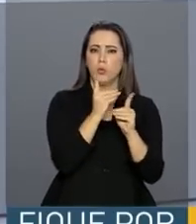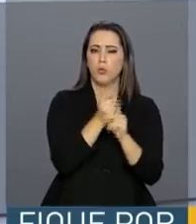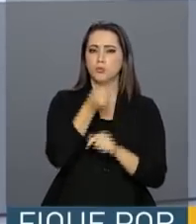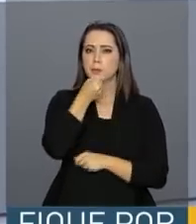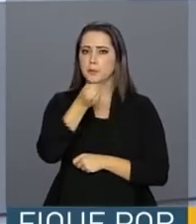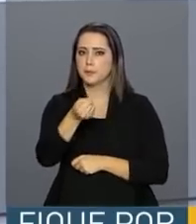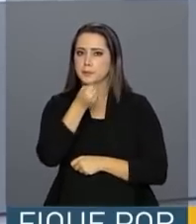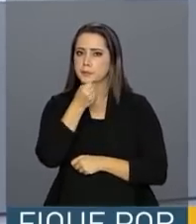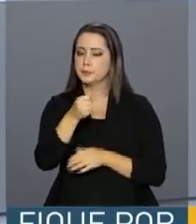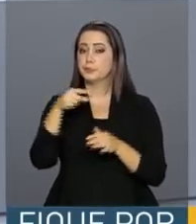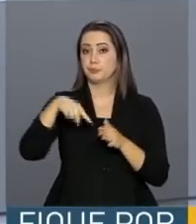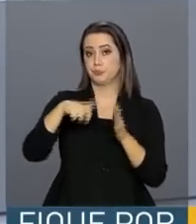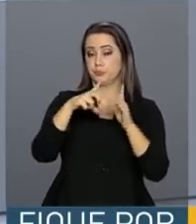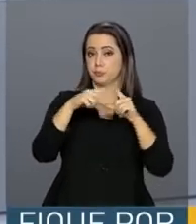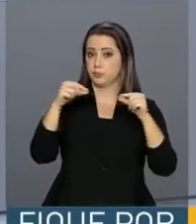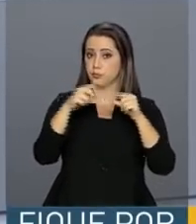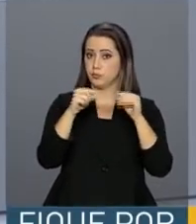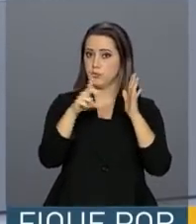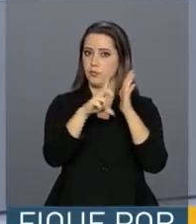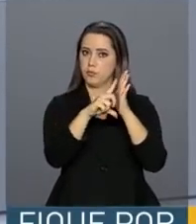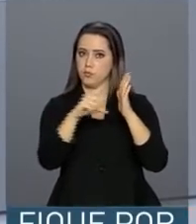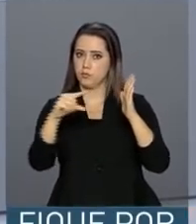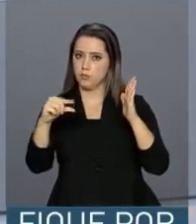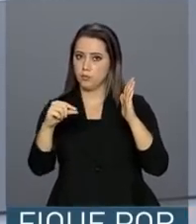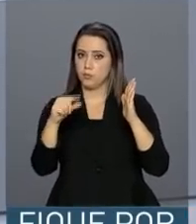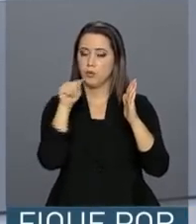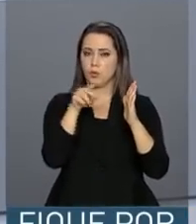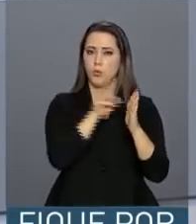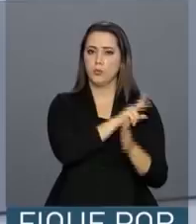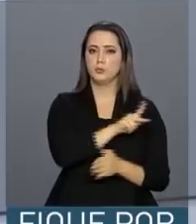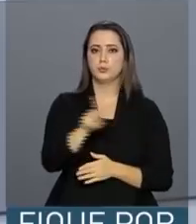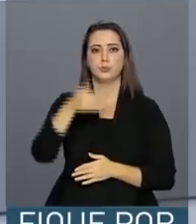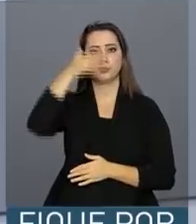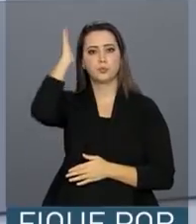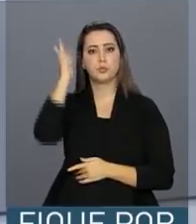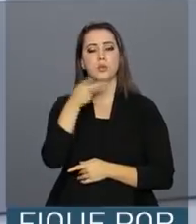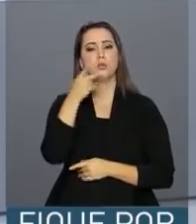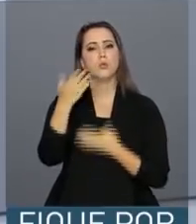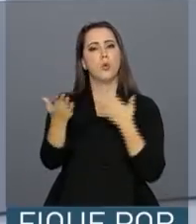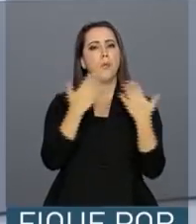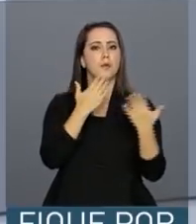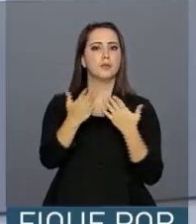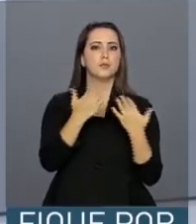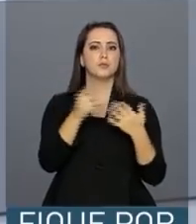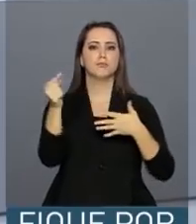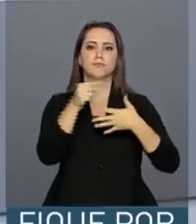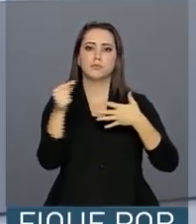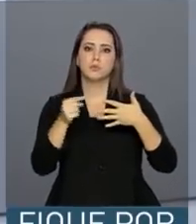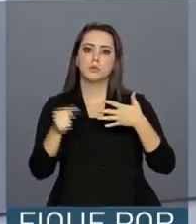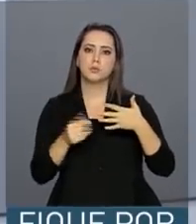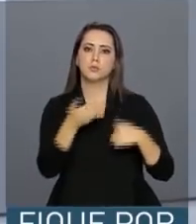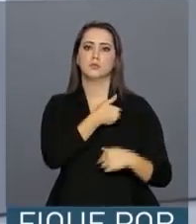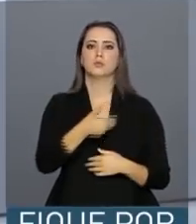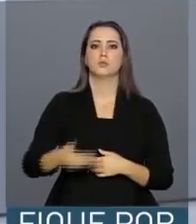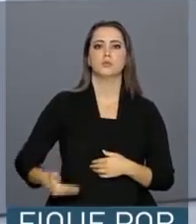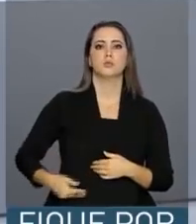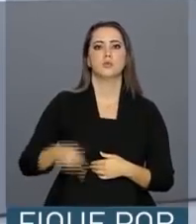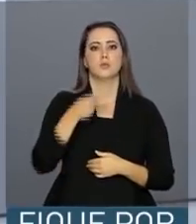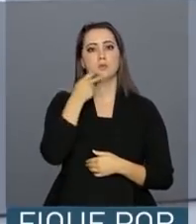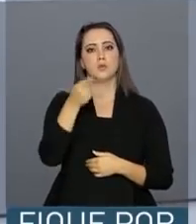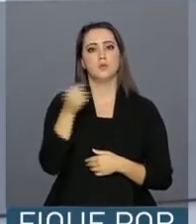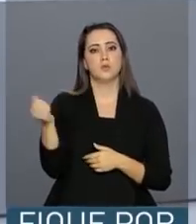jornalistas aqui em brasília no palácio da alvorada michel temer fez ainda um balanço sobre as medidas adotadas pelo governo